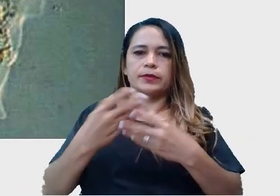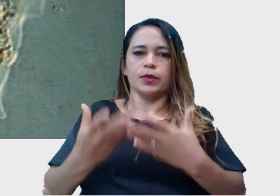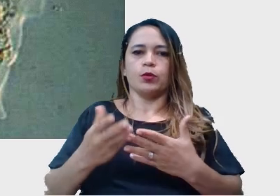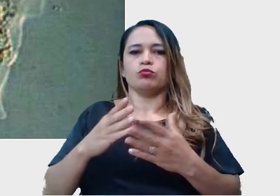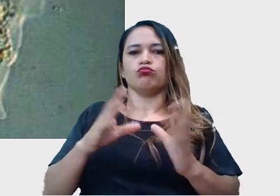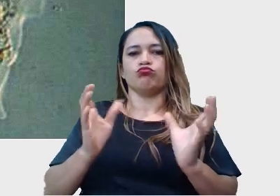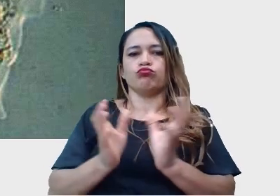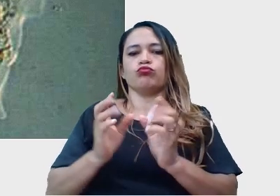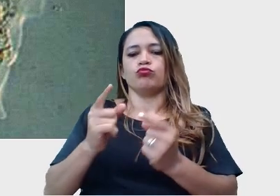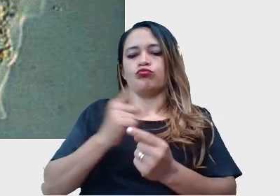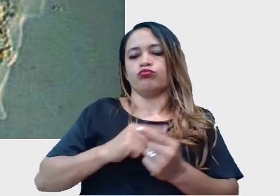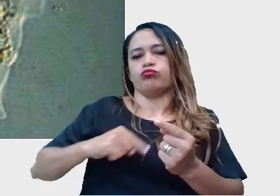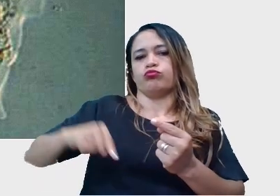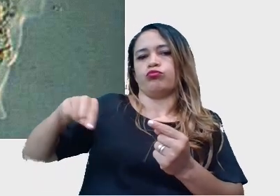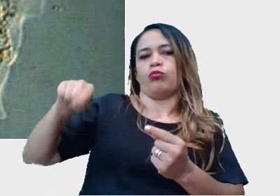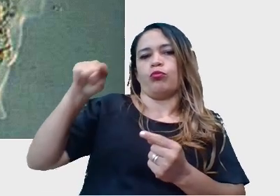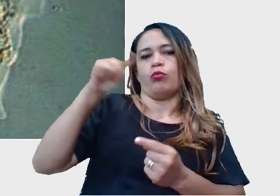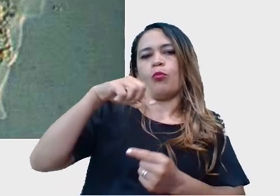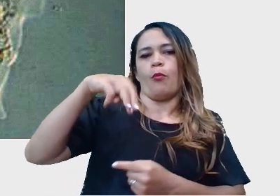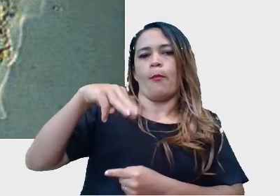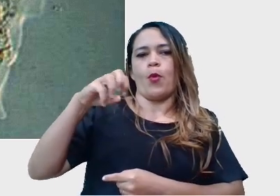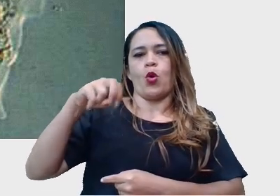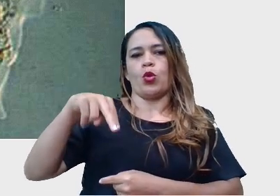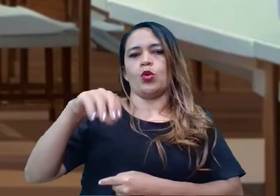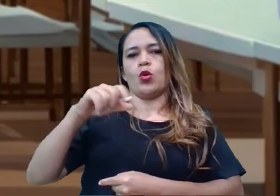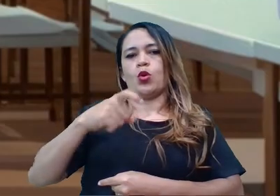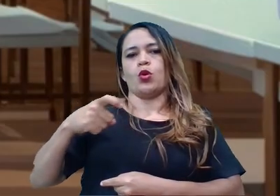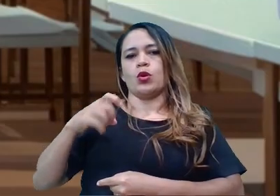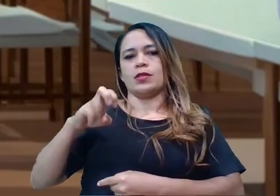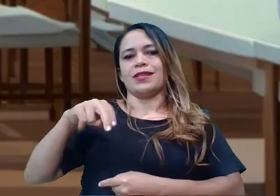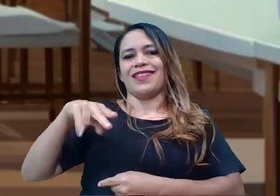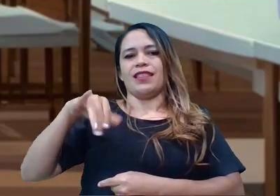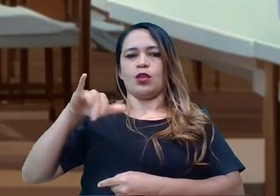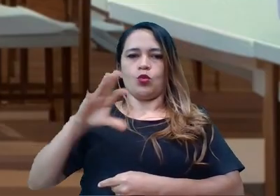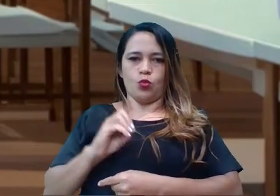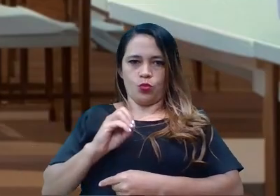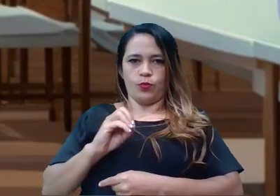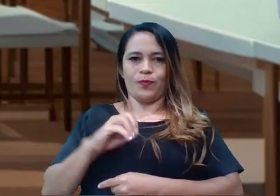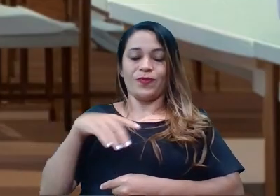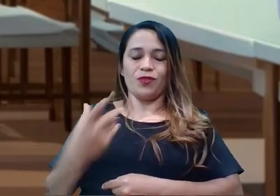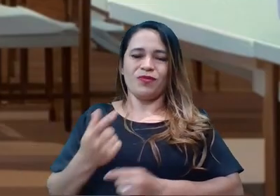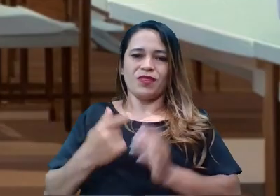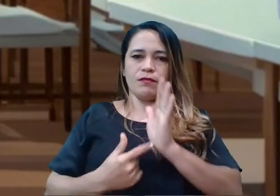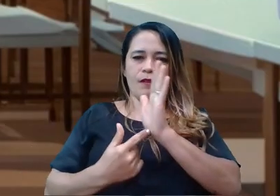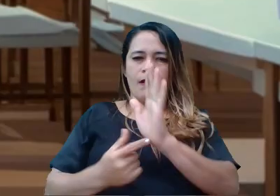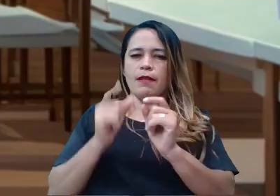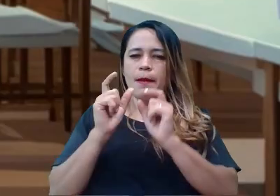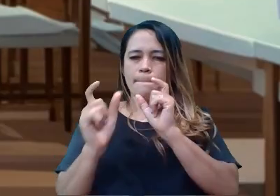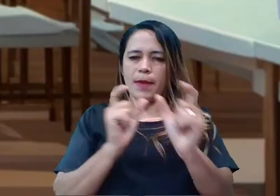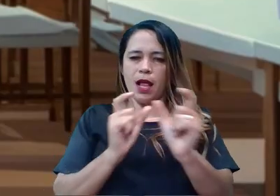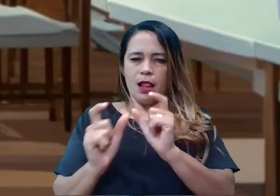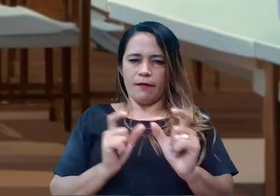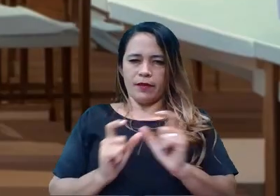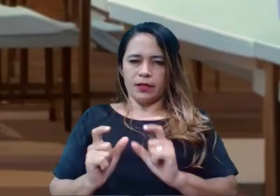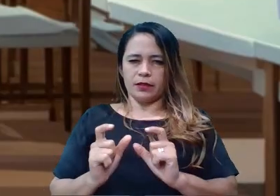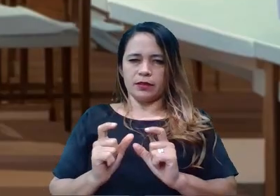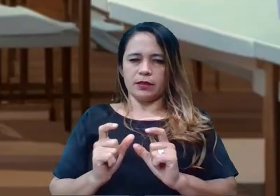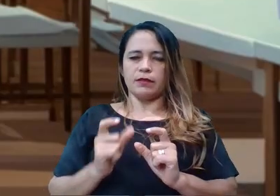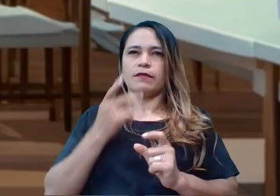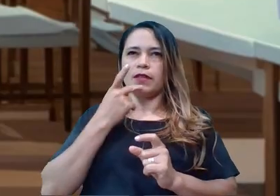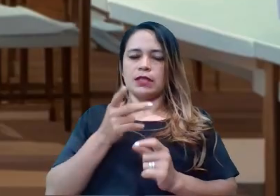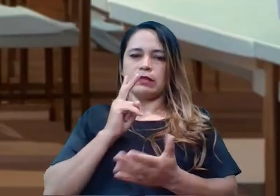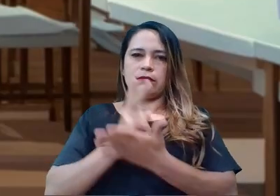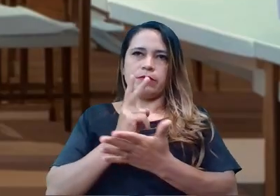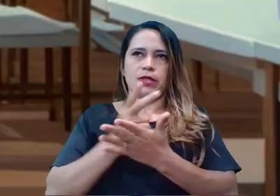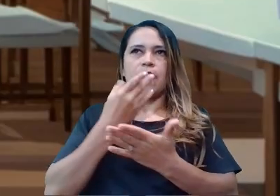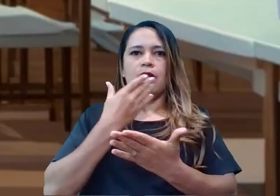ciclo monoxênico. Volta aqui para mim um pouquinho. Quando a gente vai definir essas palavrinhas a partir de agora, a gente vai falar isso várias vezes durante a